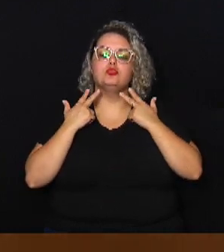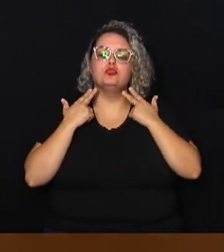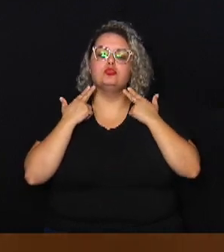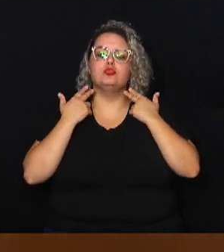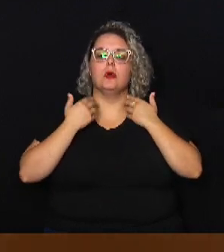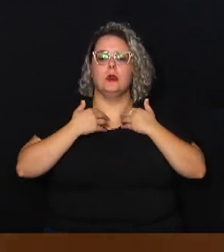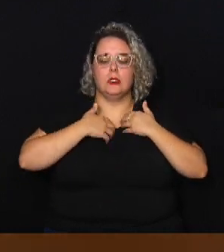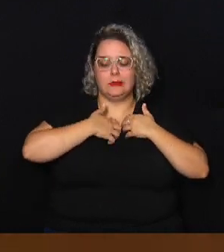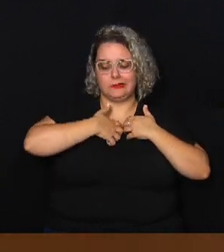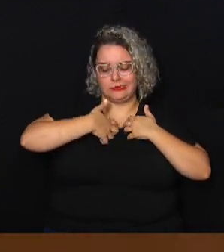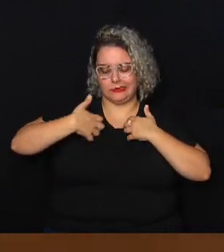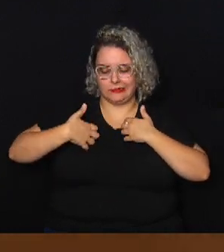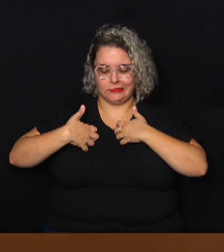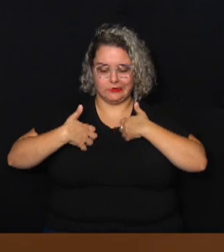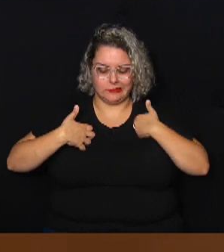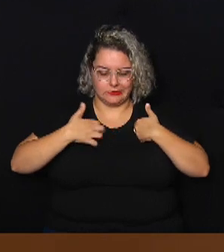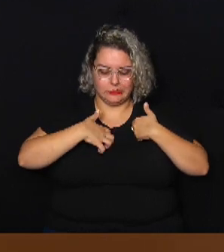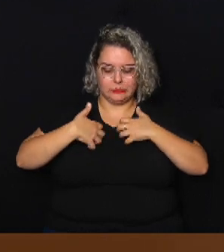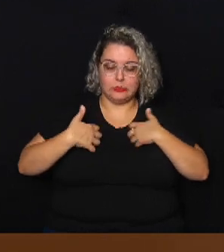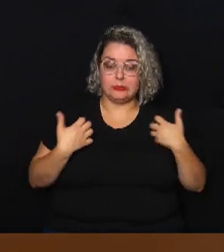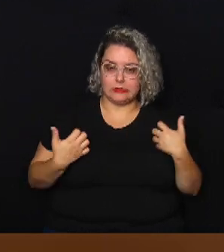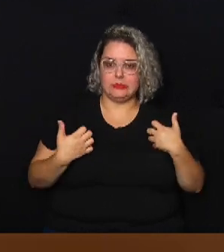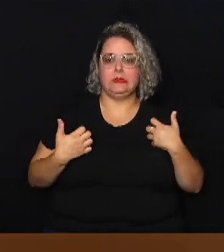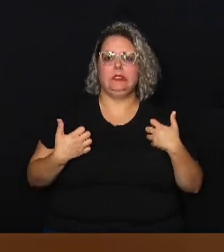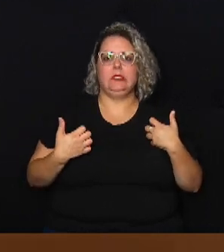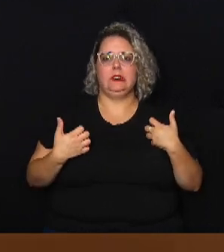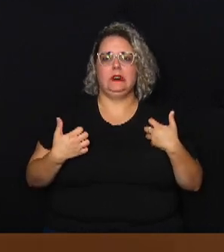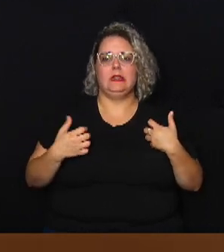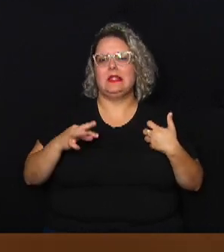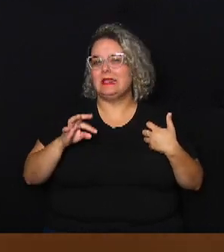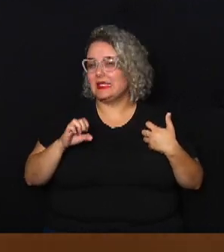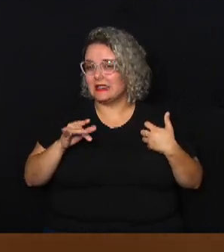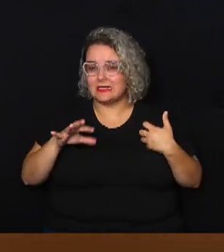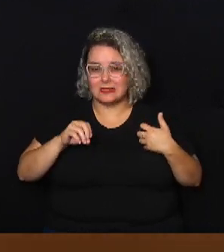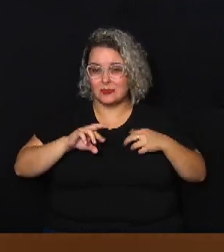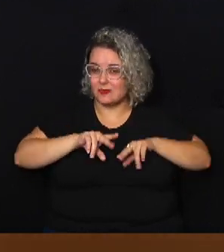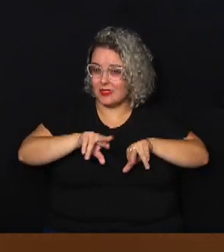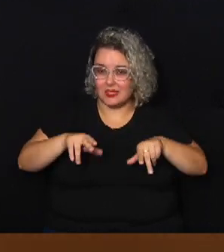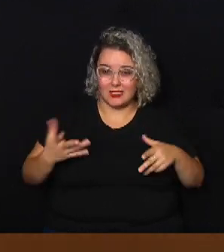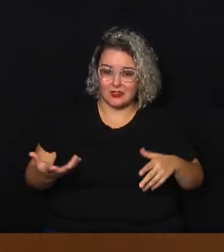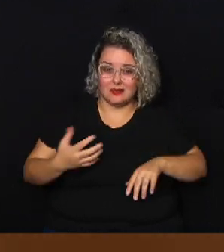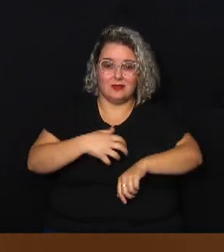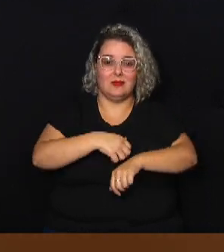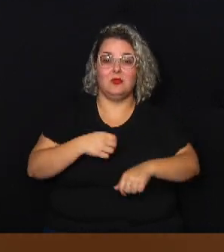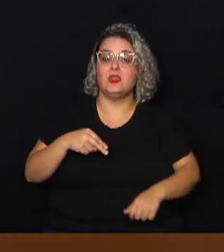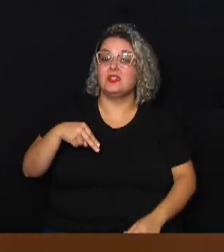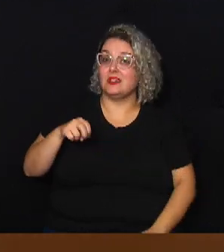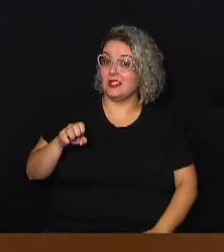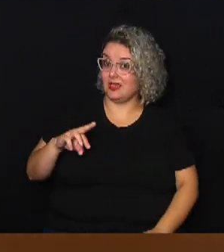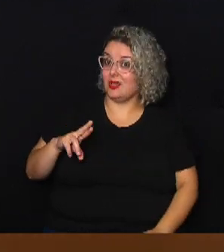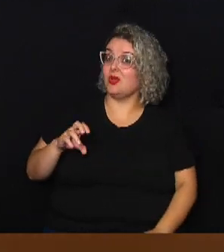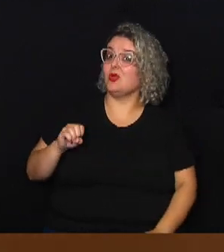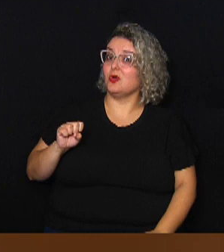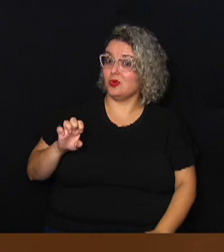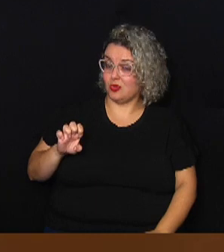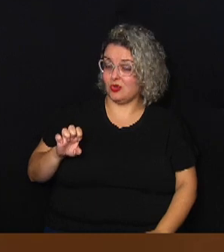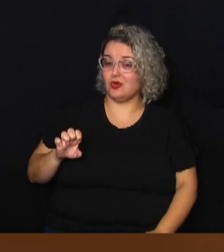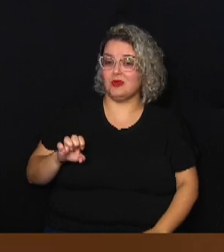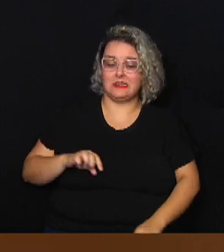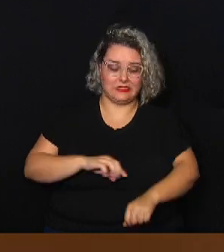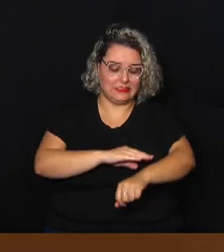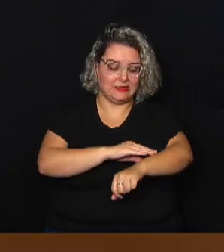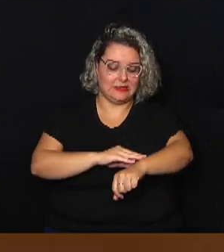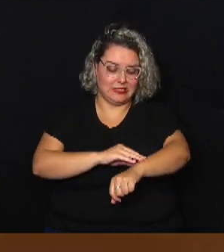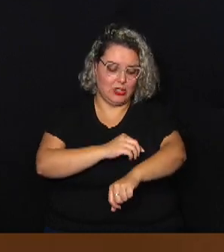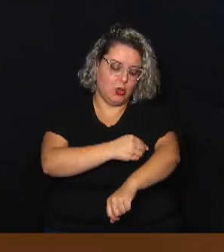de tecido, ressecção de tecido, a gente pode ter necrose de pele, que seria um sofrimento do tecido que